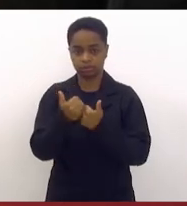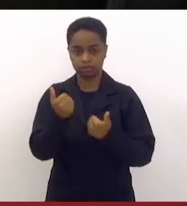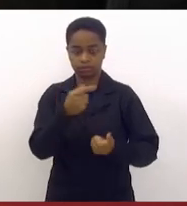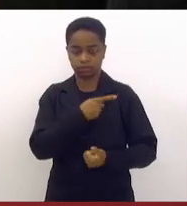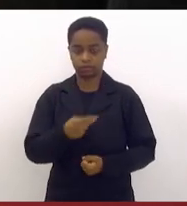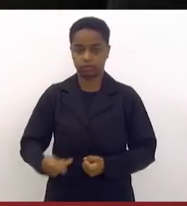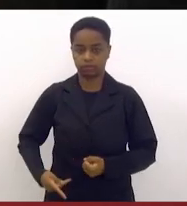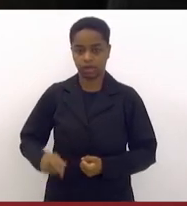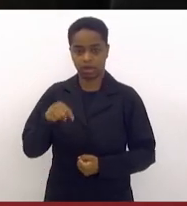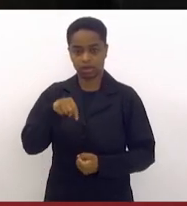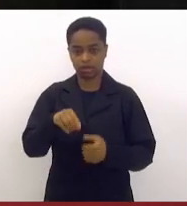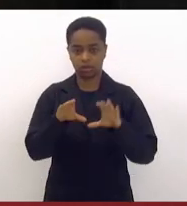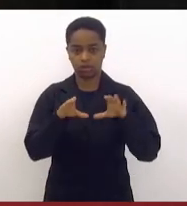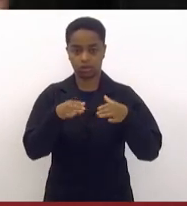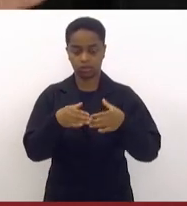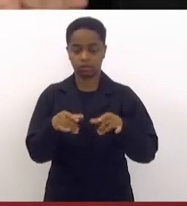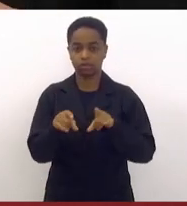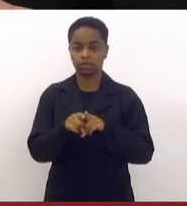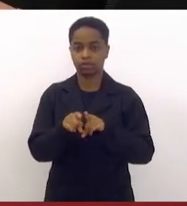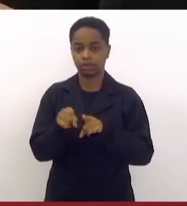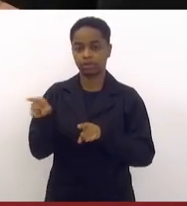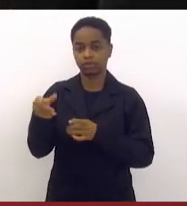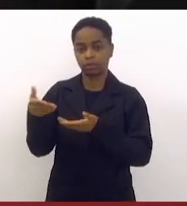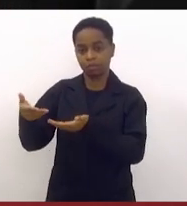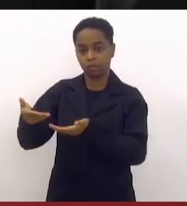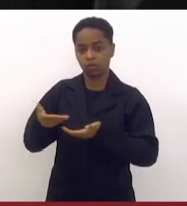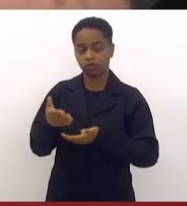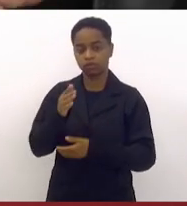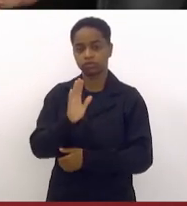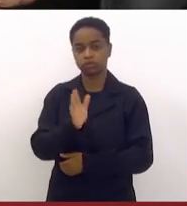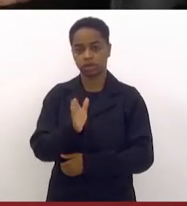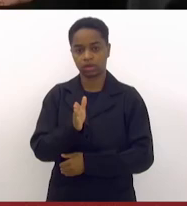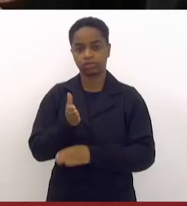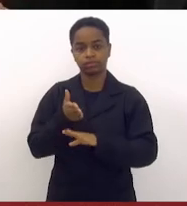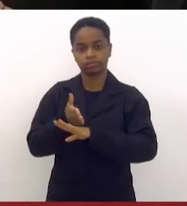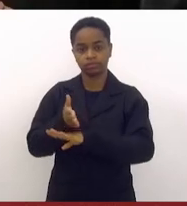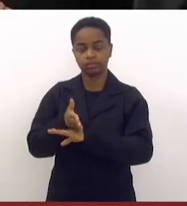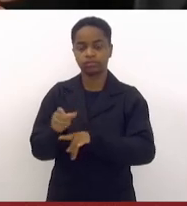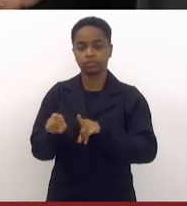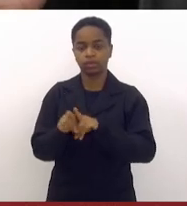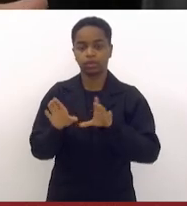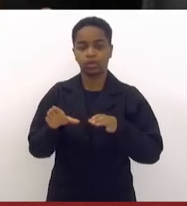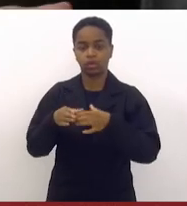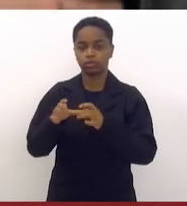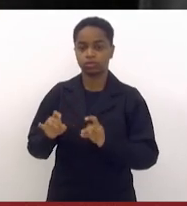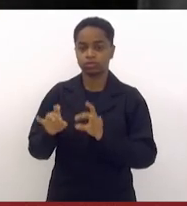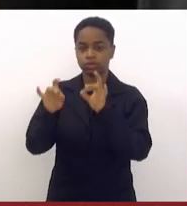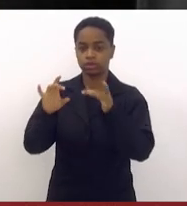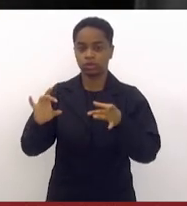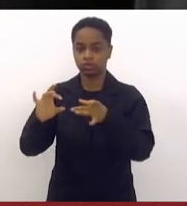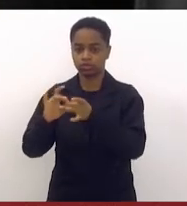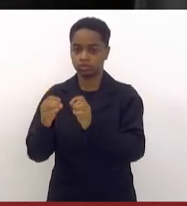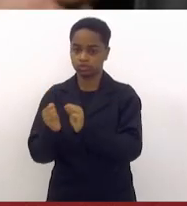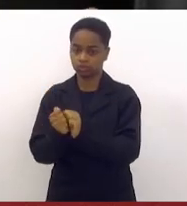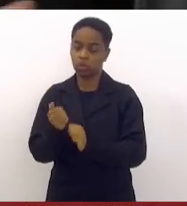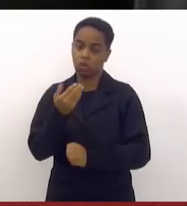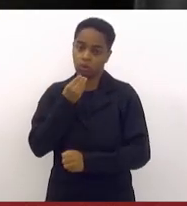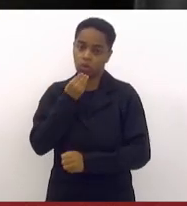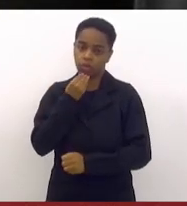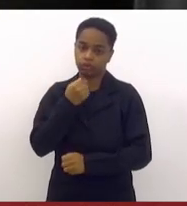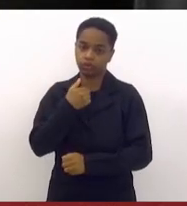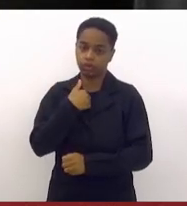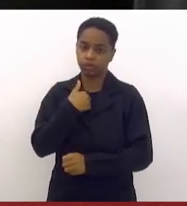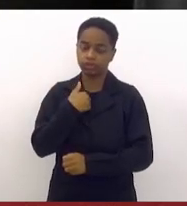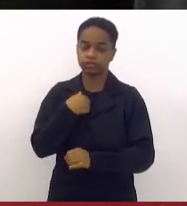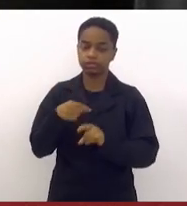comissão ela também já me convidou para fazer parte da comissão especial junto com ela e eu evidentemente retribuí a